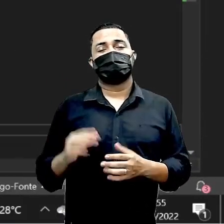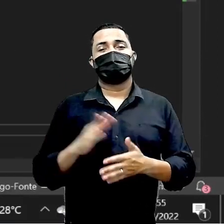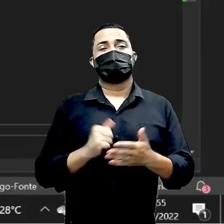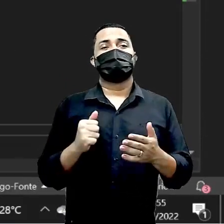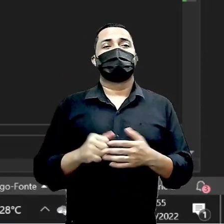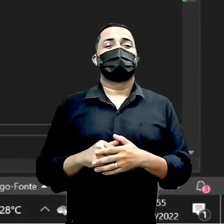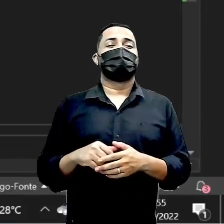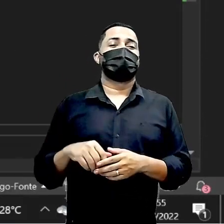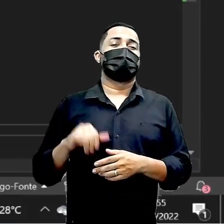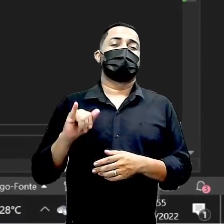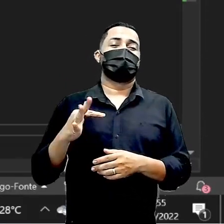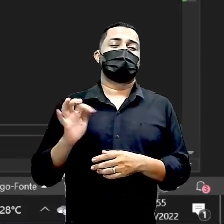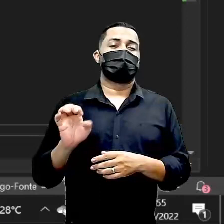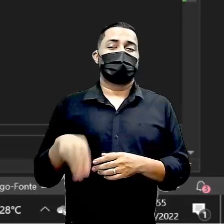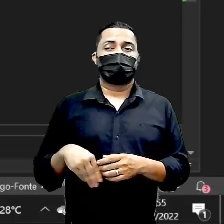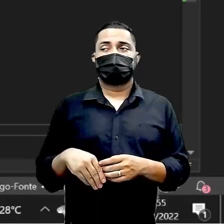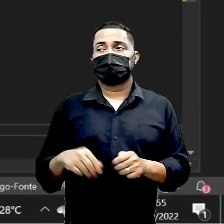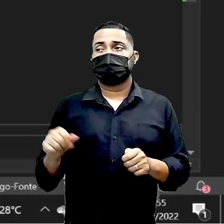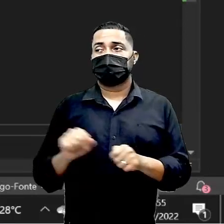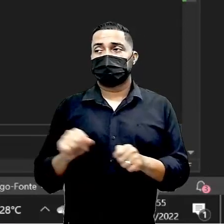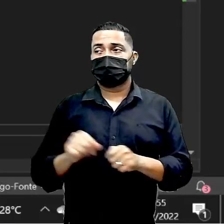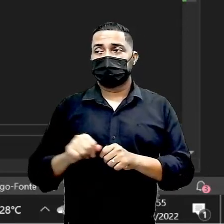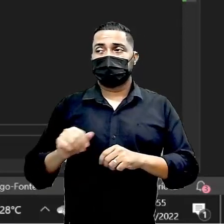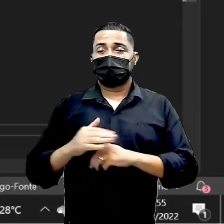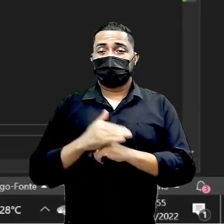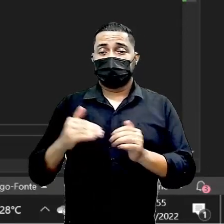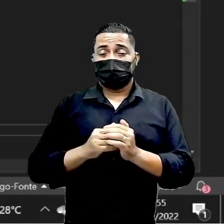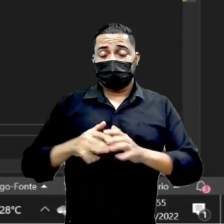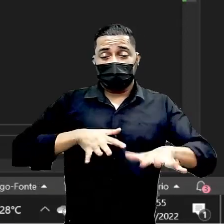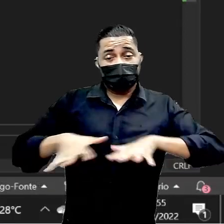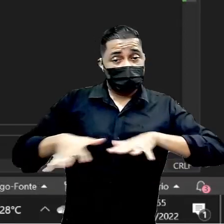os else, eu consigo fazer toda uma movimentação de input